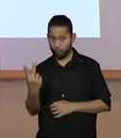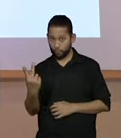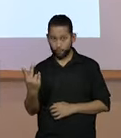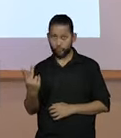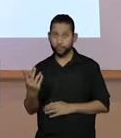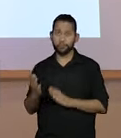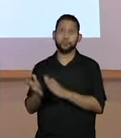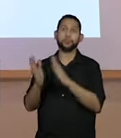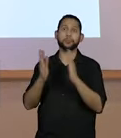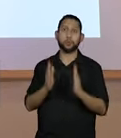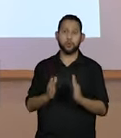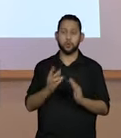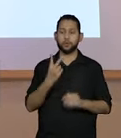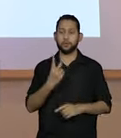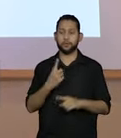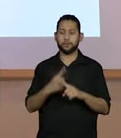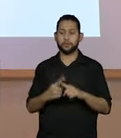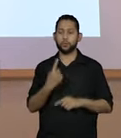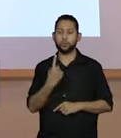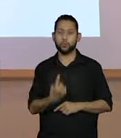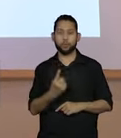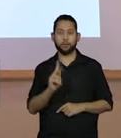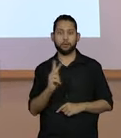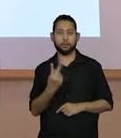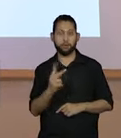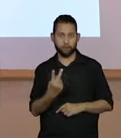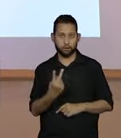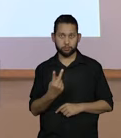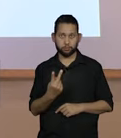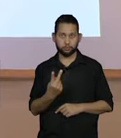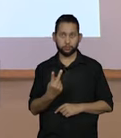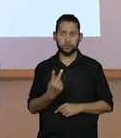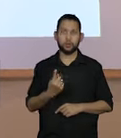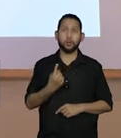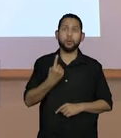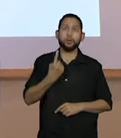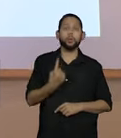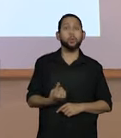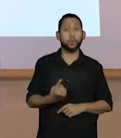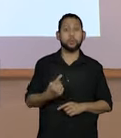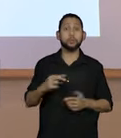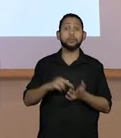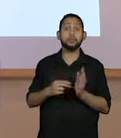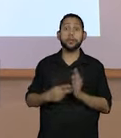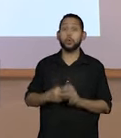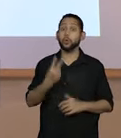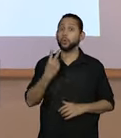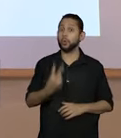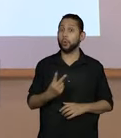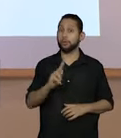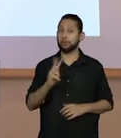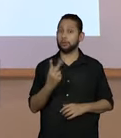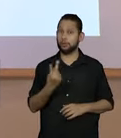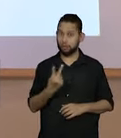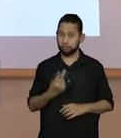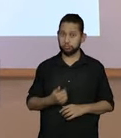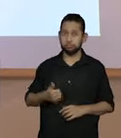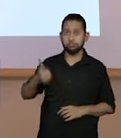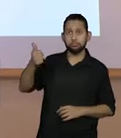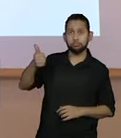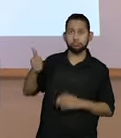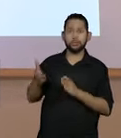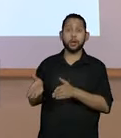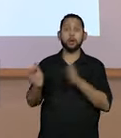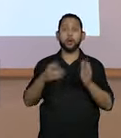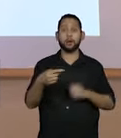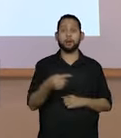um 2 vezes 1, 2 vezes 1, temos 2 hidrogênios aqui, e aqui